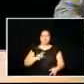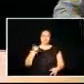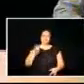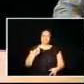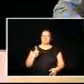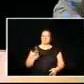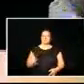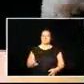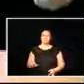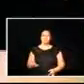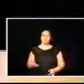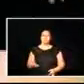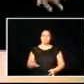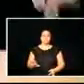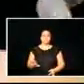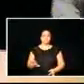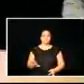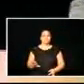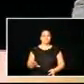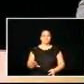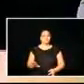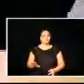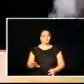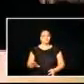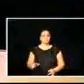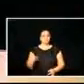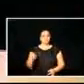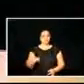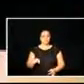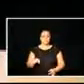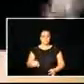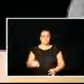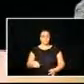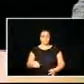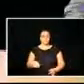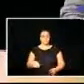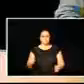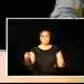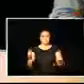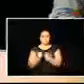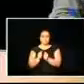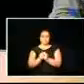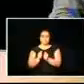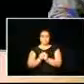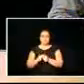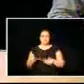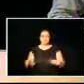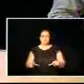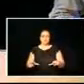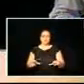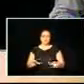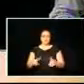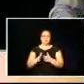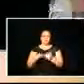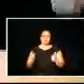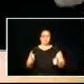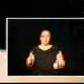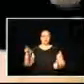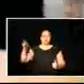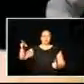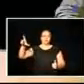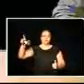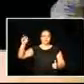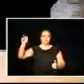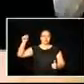alguma atitude e aqui somar esforços na questão do plano de carreira. Então, eu entendo que essas são as minhas considerações.